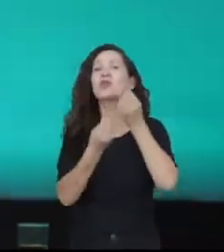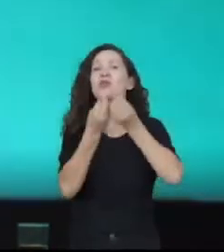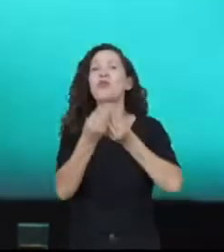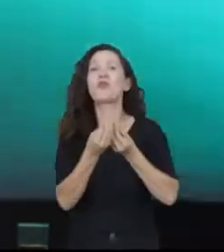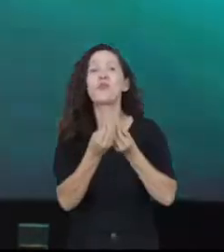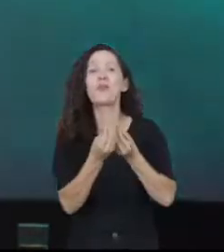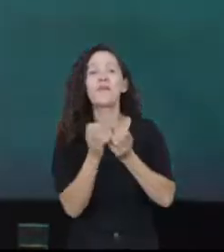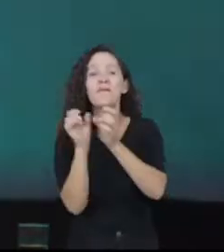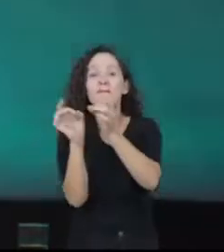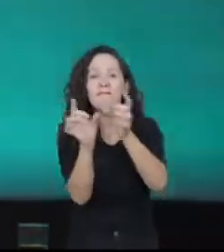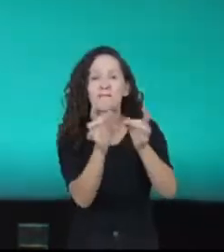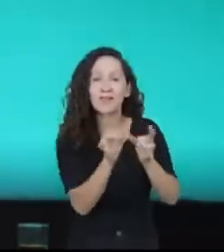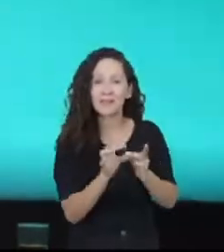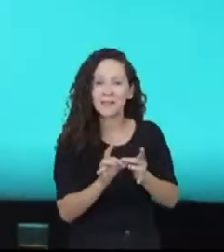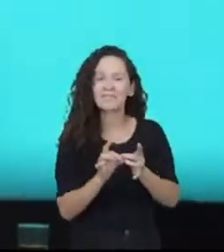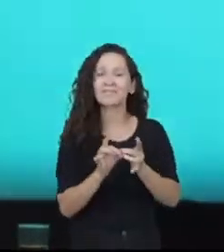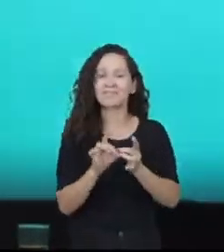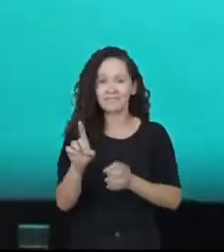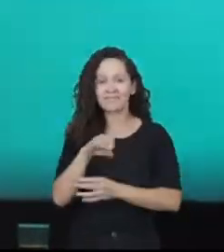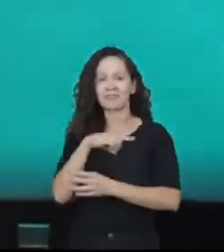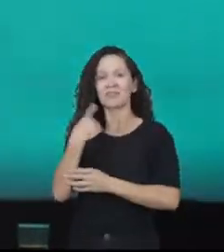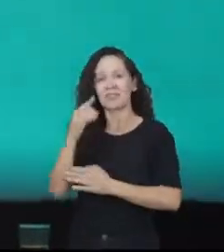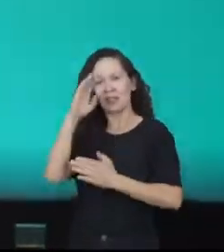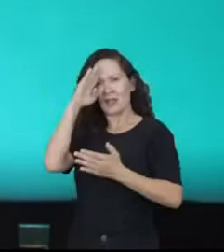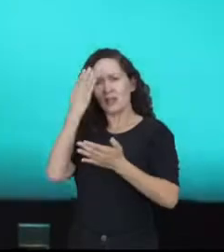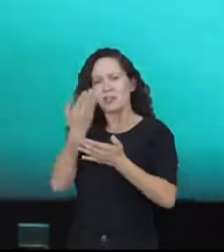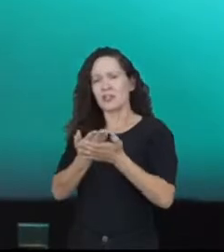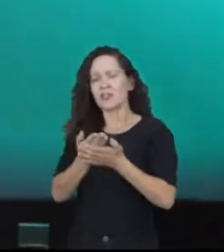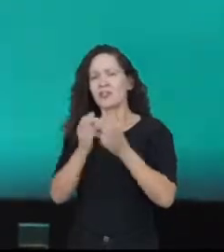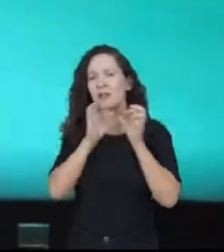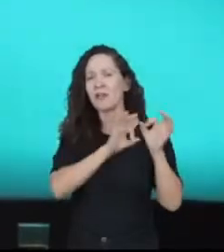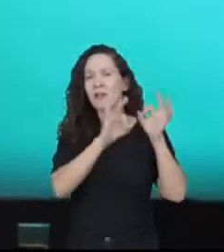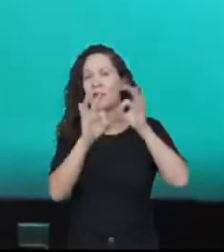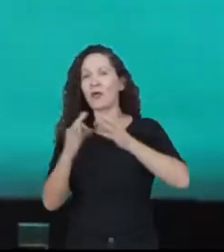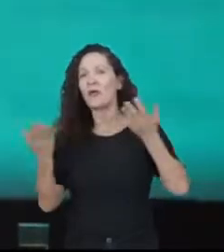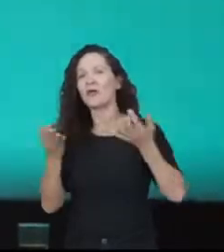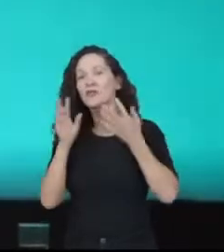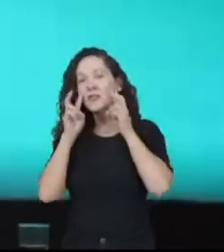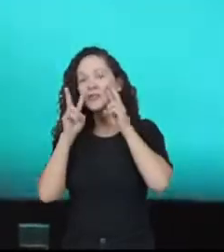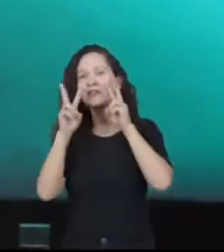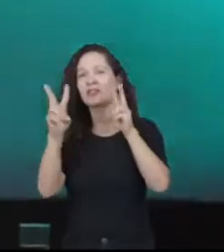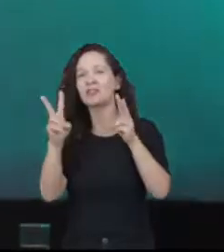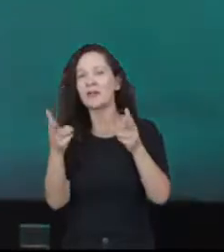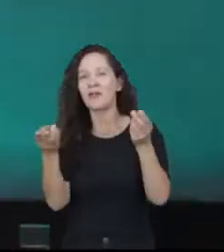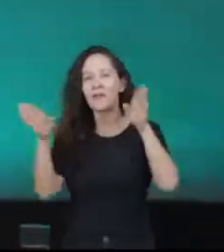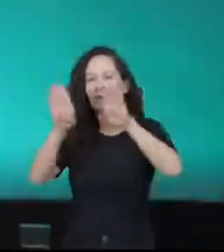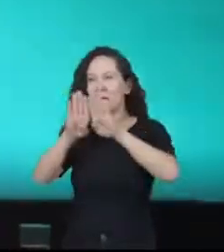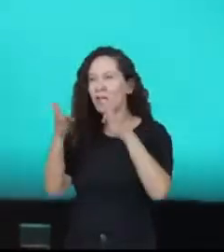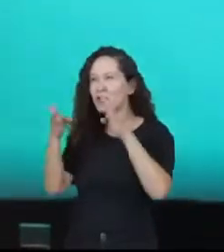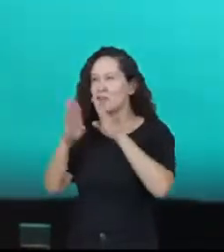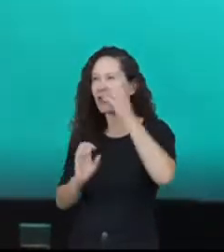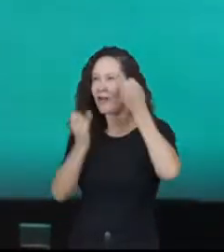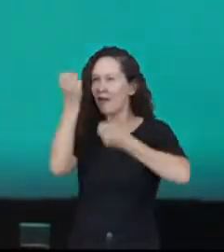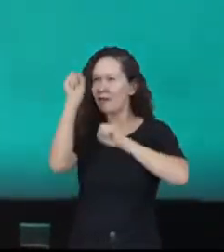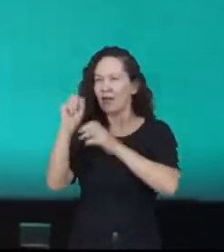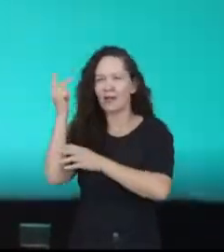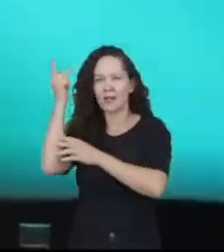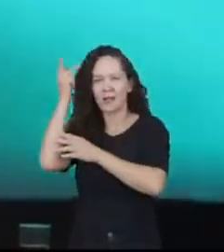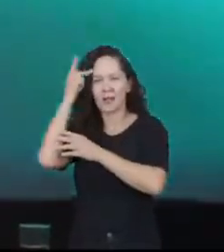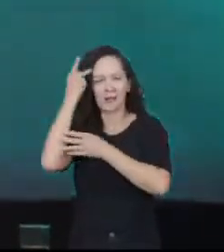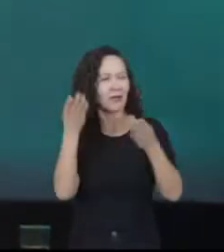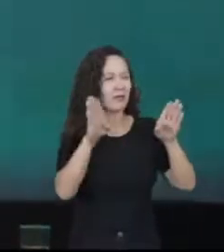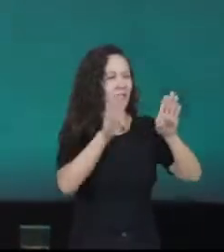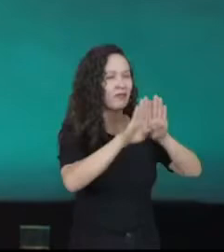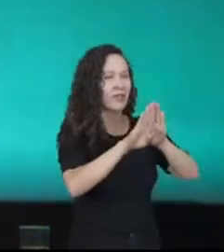Isso leva ao que assistimos hoje: o fechamento de fábricas em São Paulo, na Bahia, na Zona Franca de Manaus e em